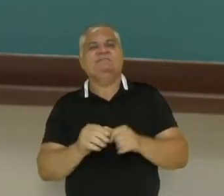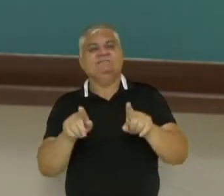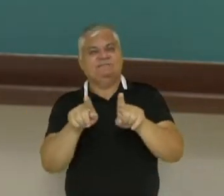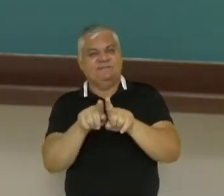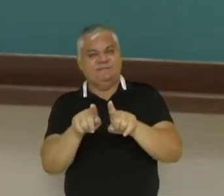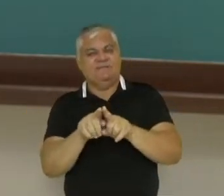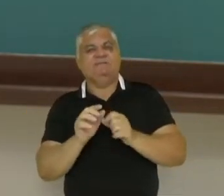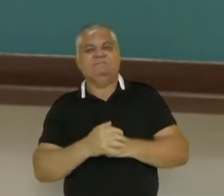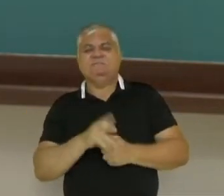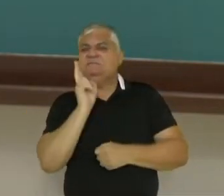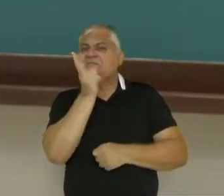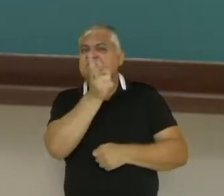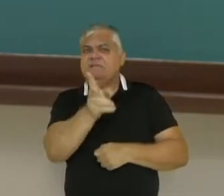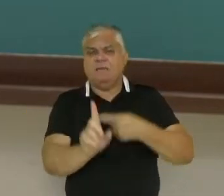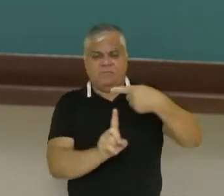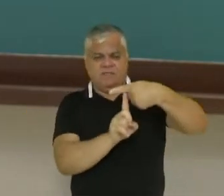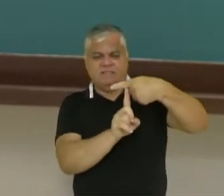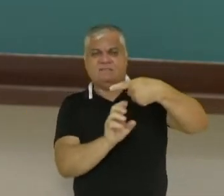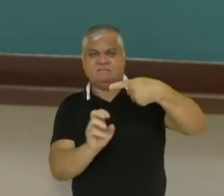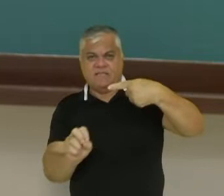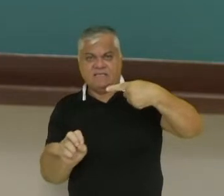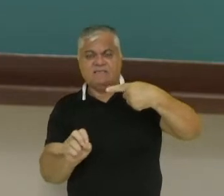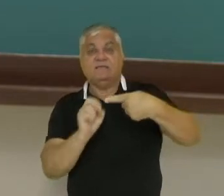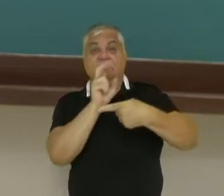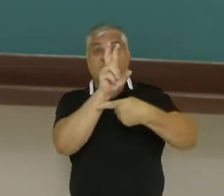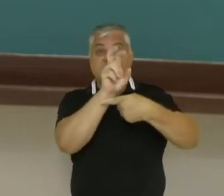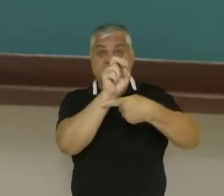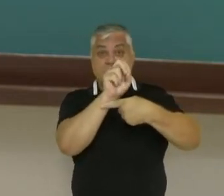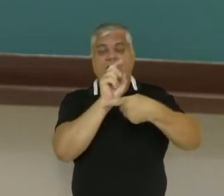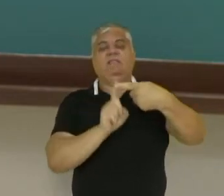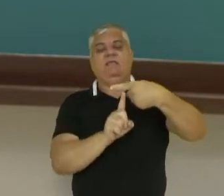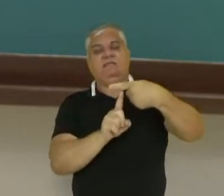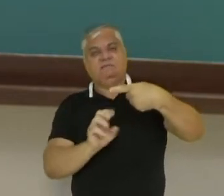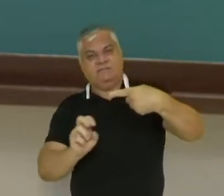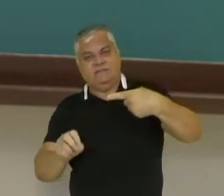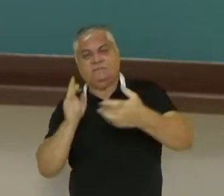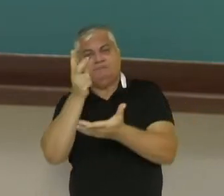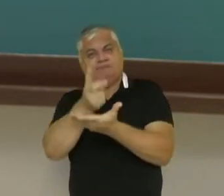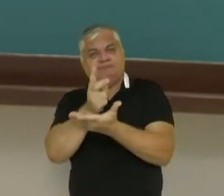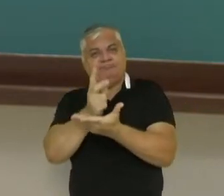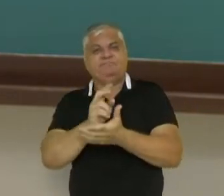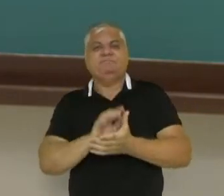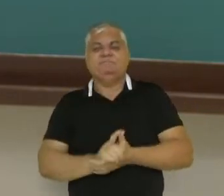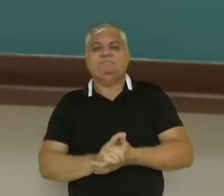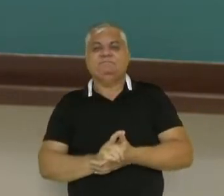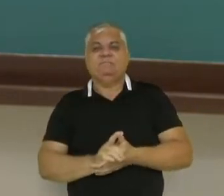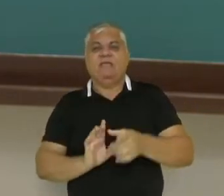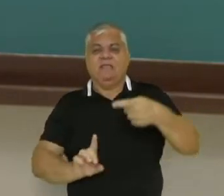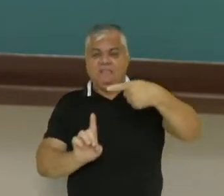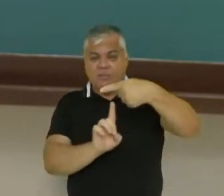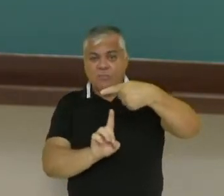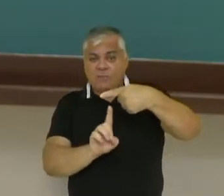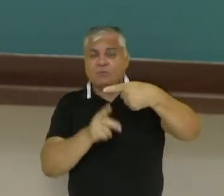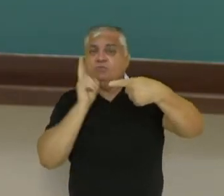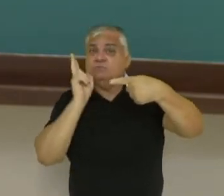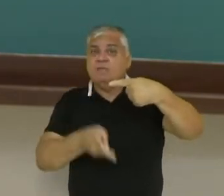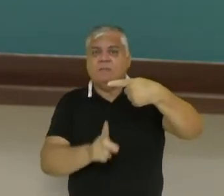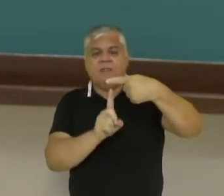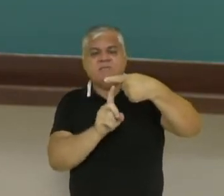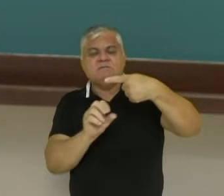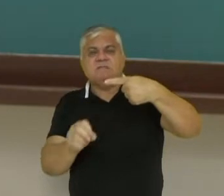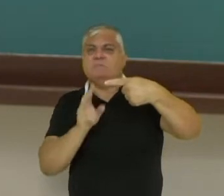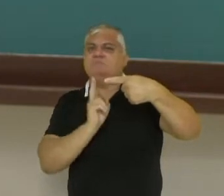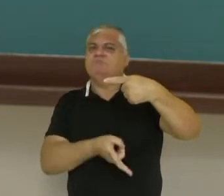por 100. 50 sobre 100 é uma razão, onde o meu denominador vai ser sempre 100, porque 100 é o